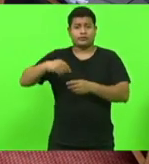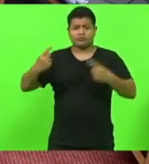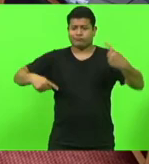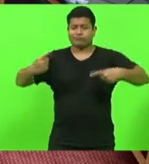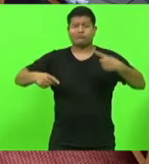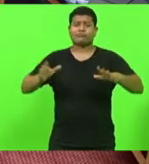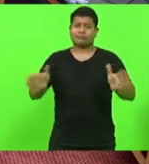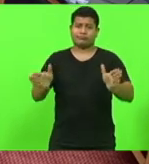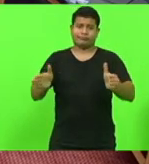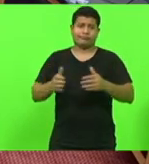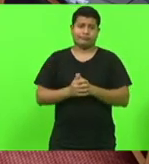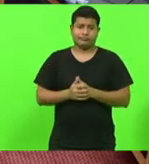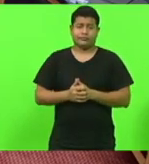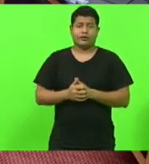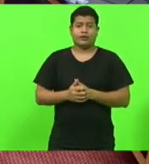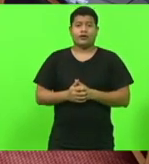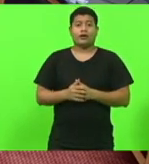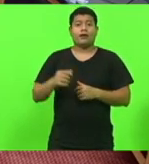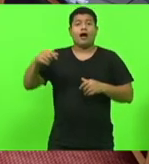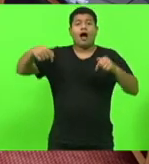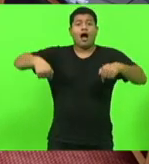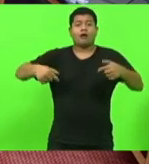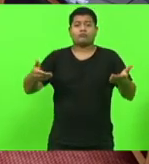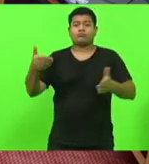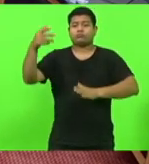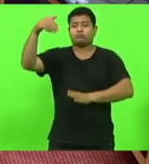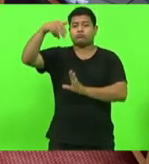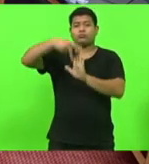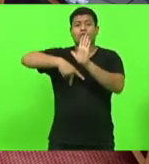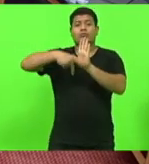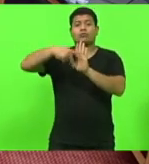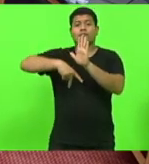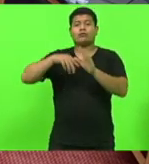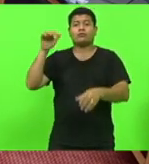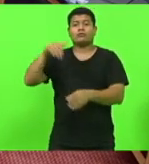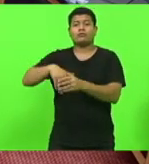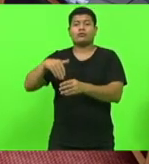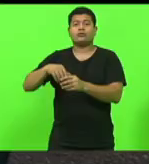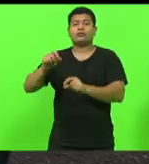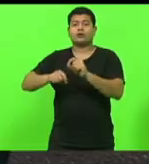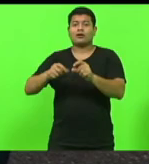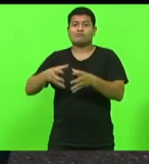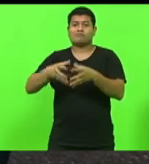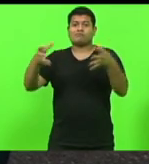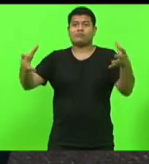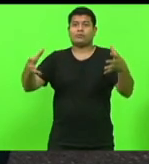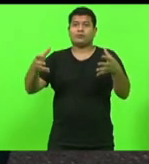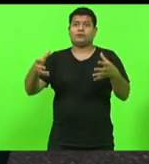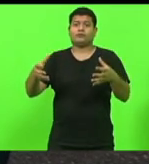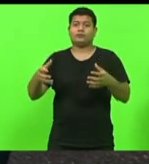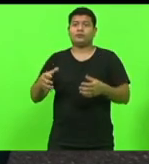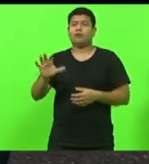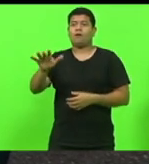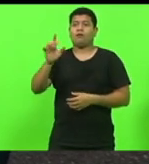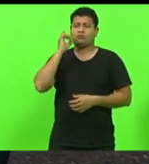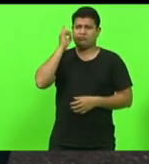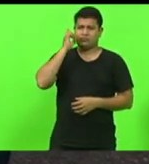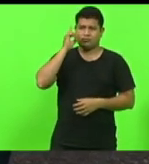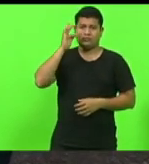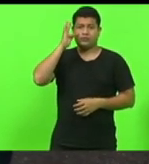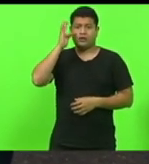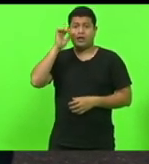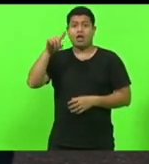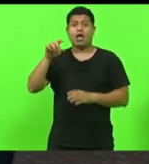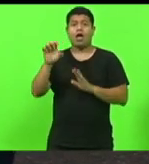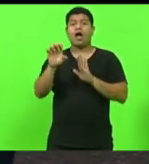votando aqui é um projeto muito grande, deputado Fernando Kehler. É o Estatuto da